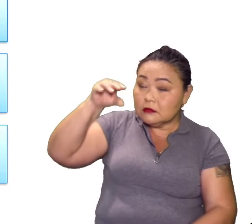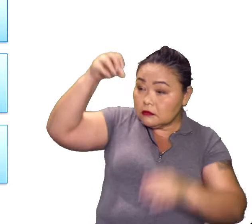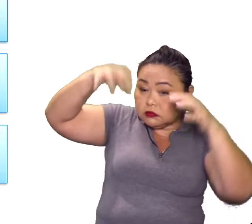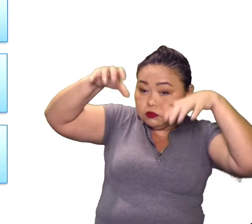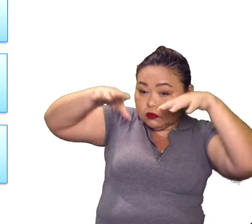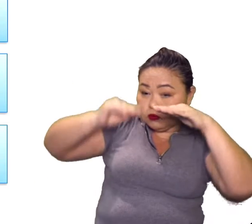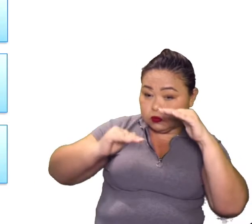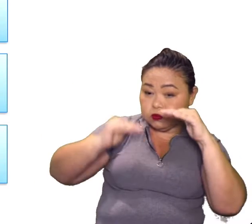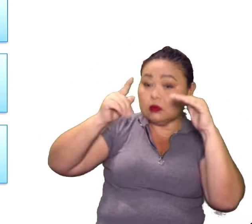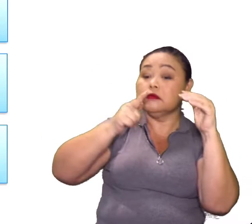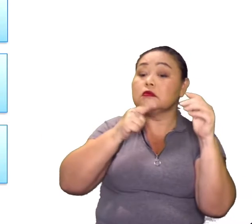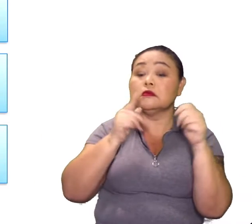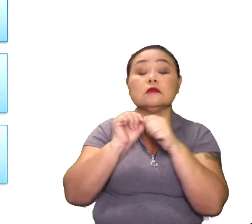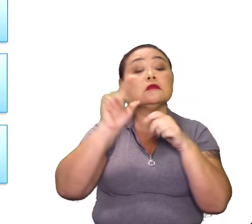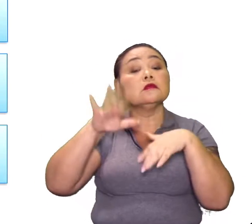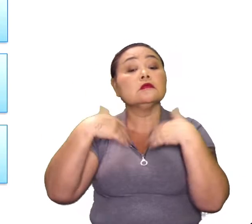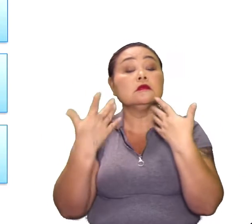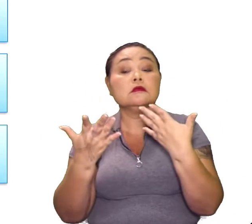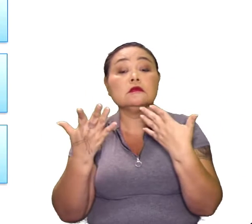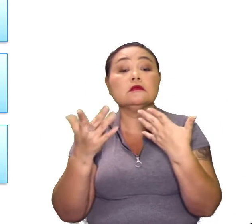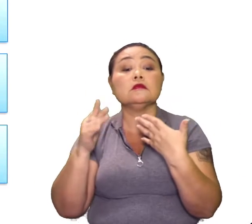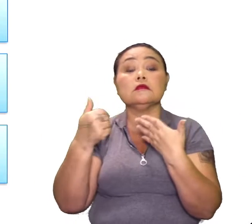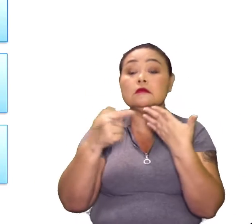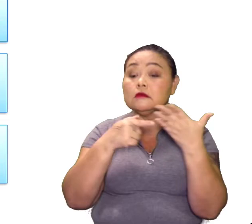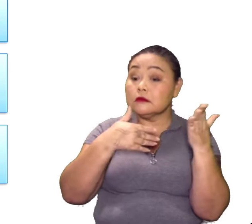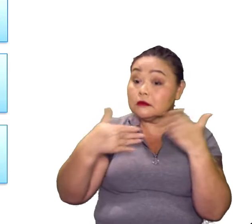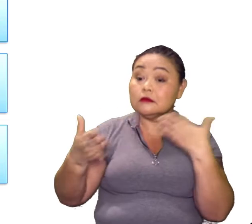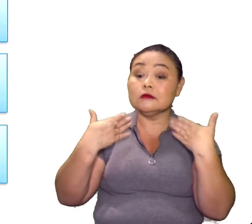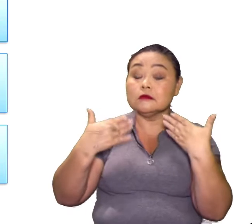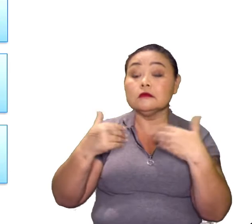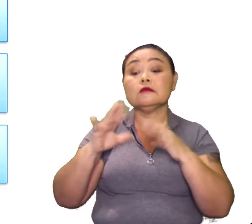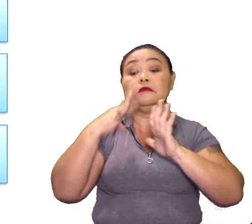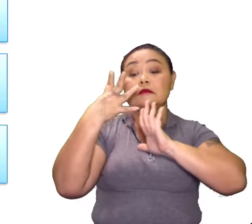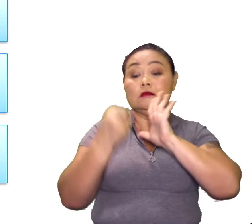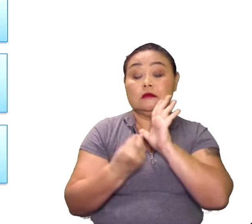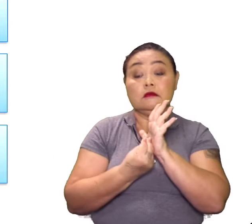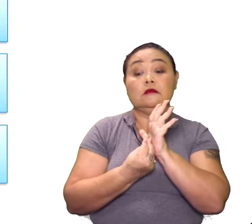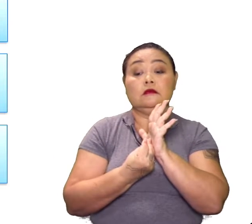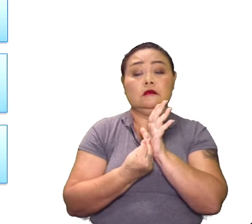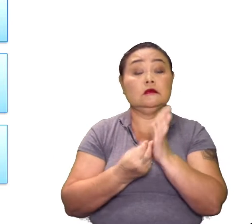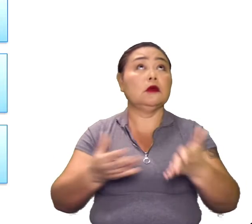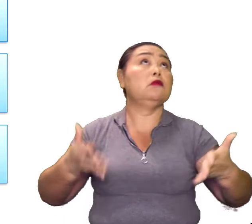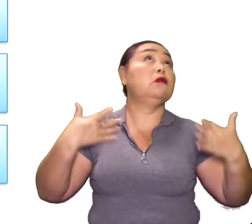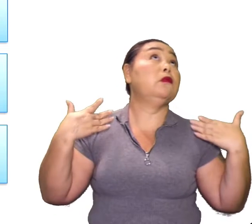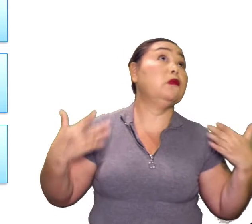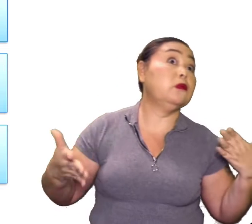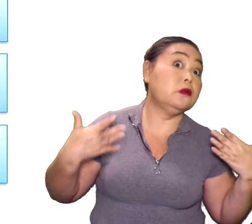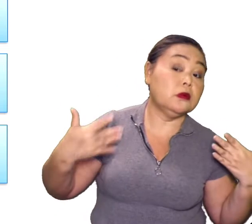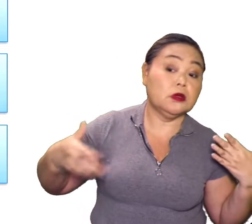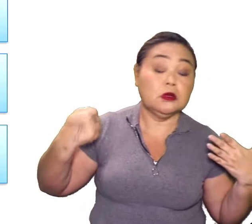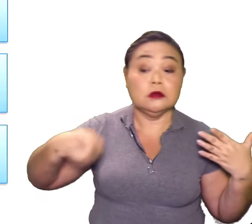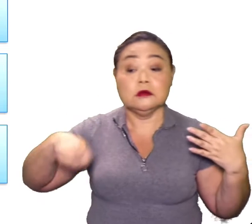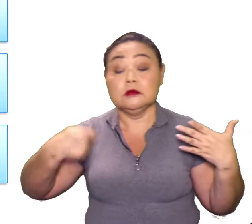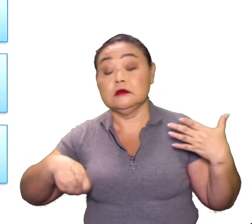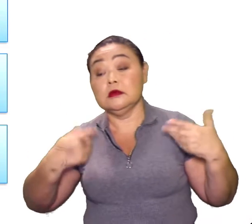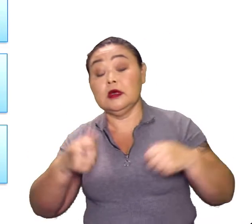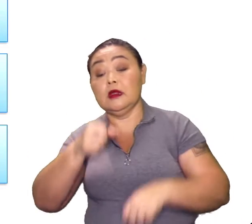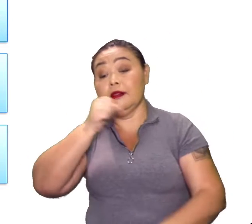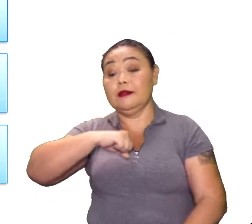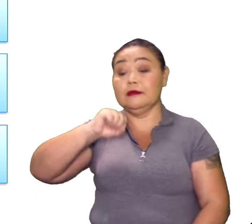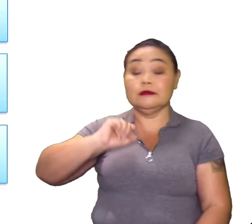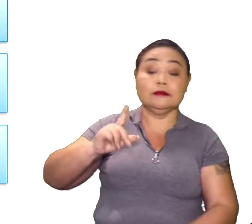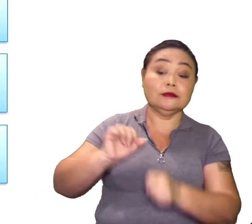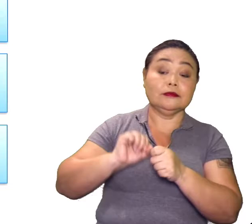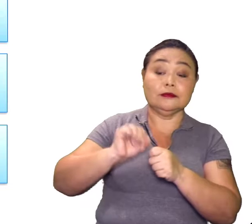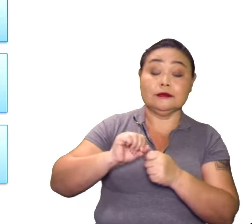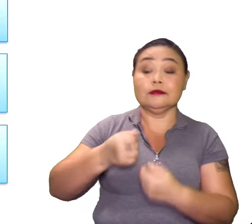milímetros. Então, o nosso clima de Rondônia, temos o período do verão amazônico, aquele período do calor, que precisa tomar